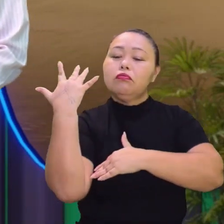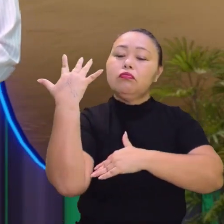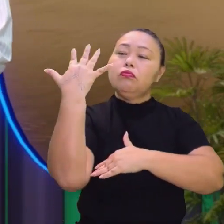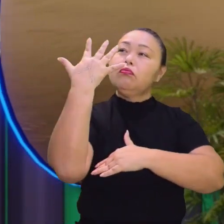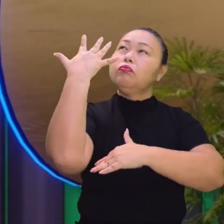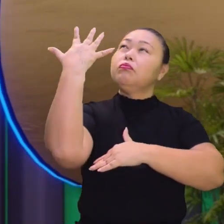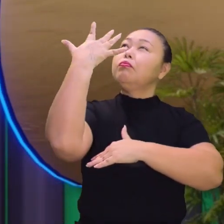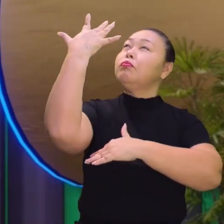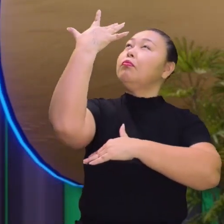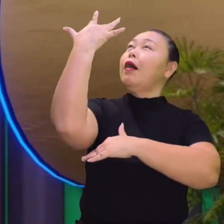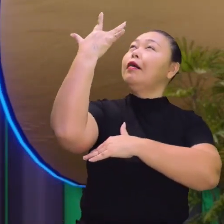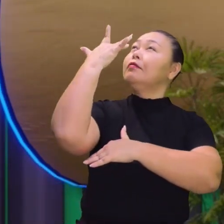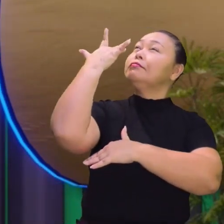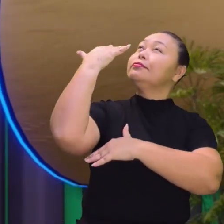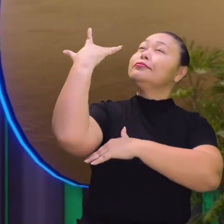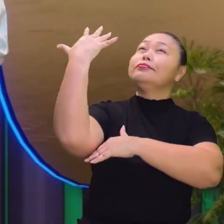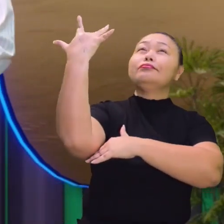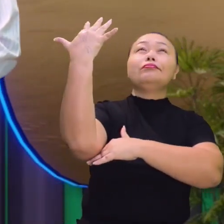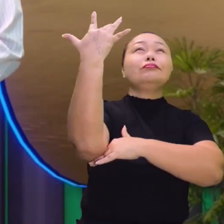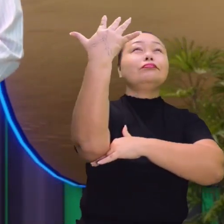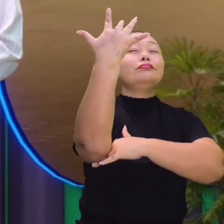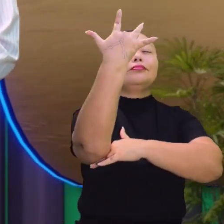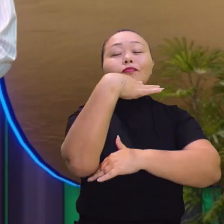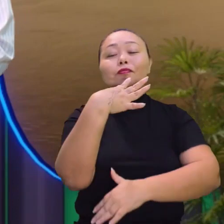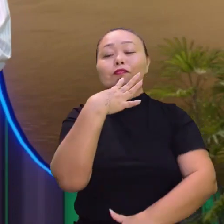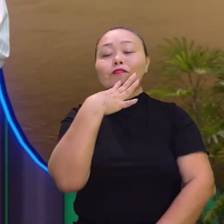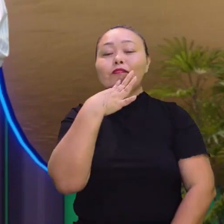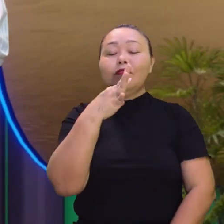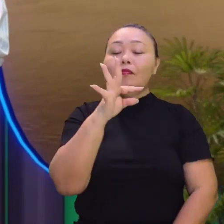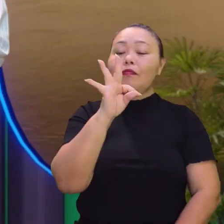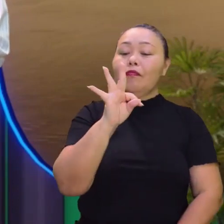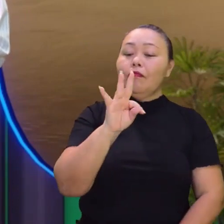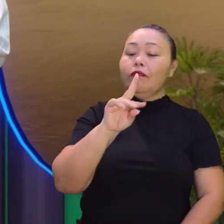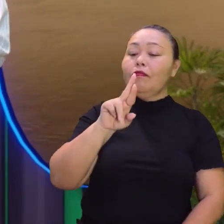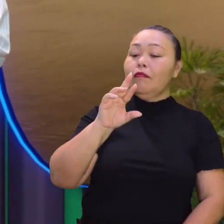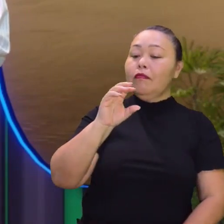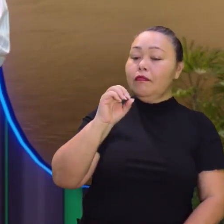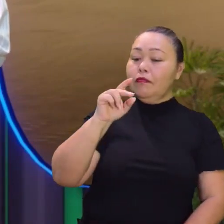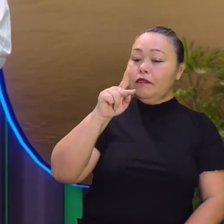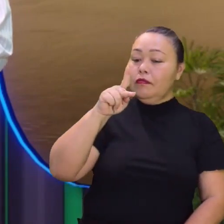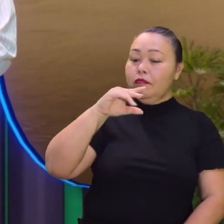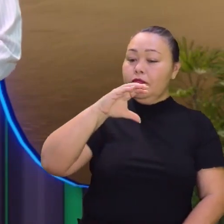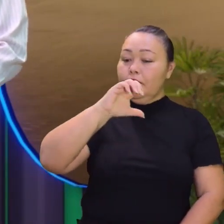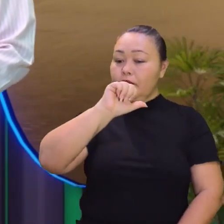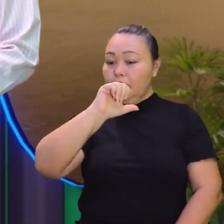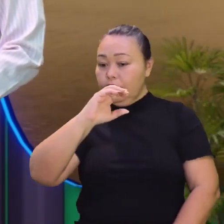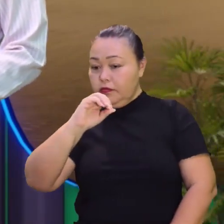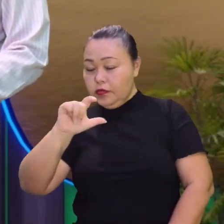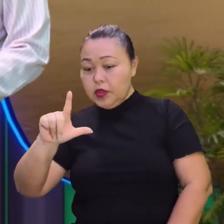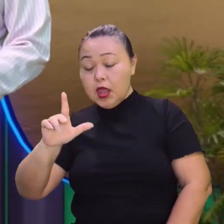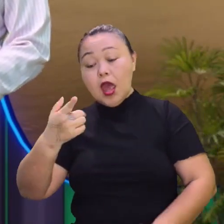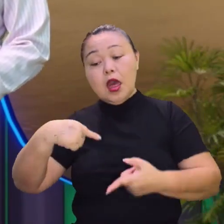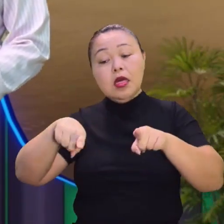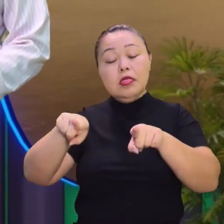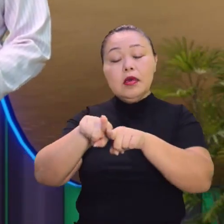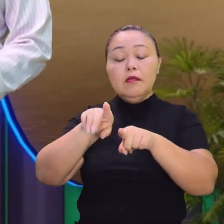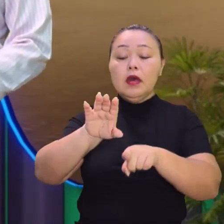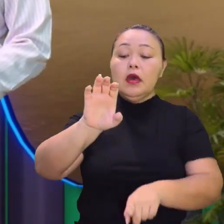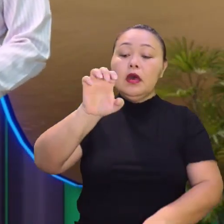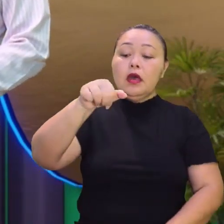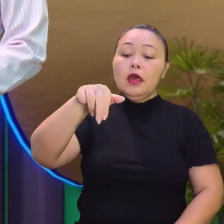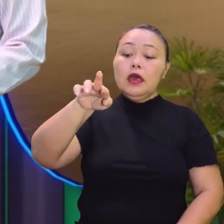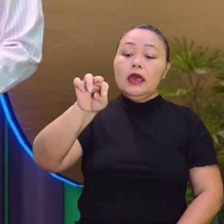vegetação exuberante, que geralmente é conhecida como tropical e equatorial. Que é o caso aqui da Amazônia, que a nossa